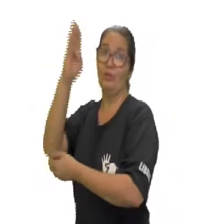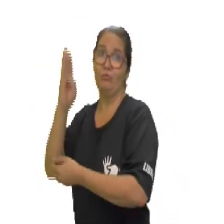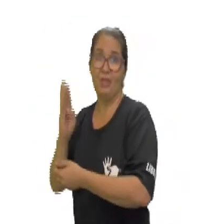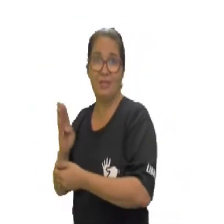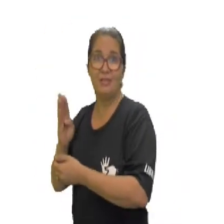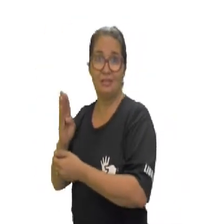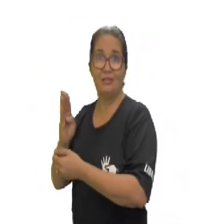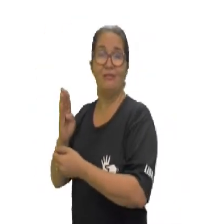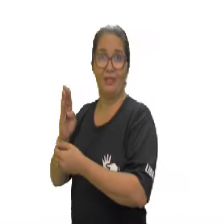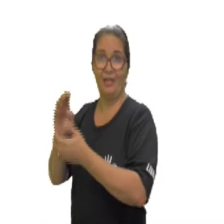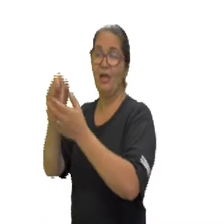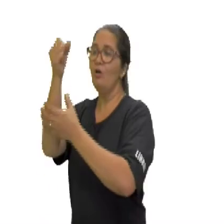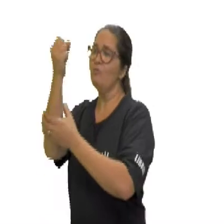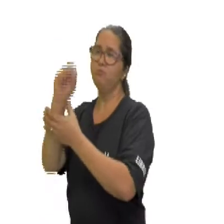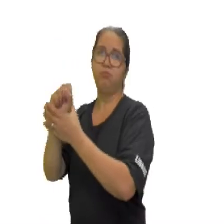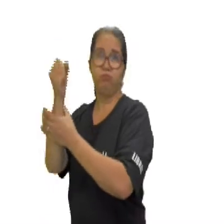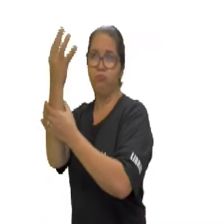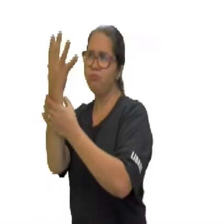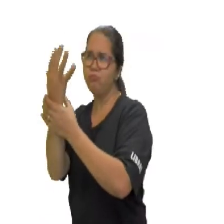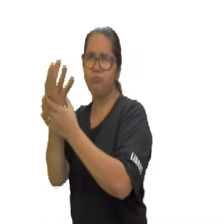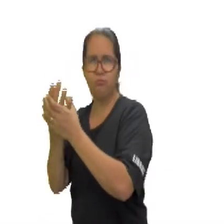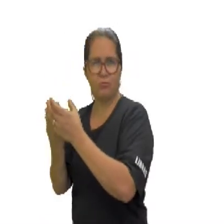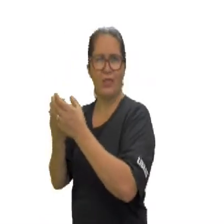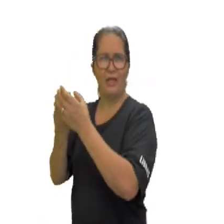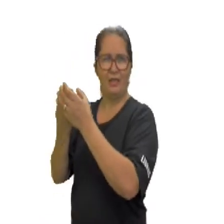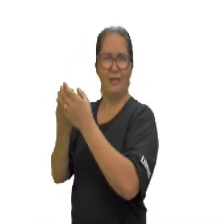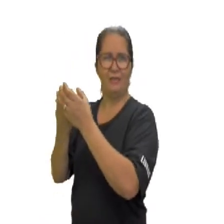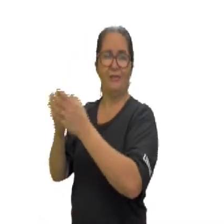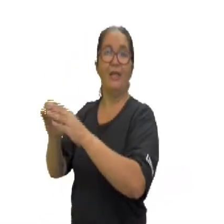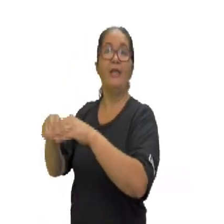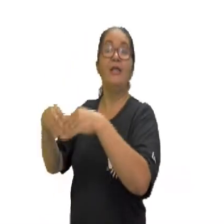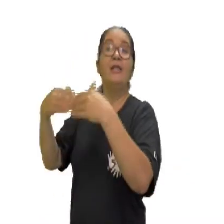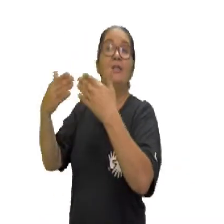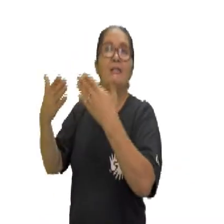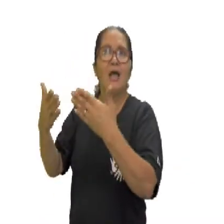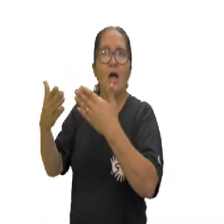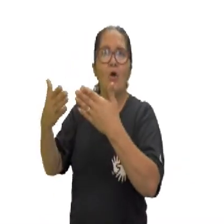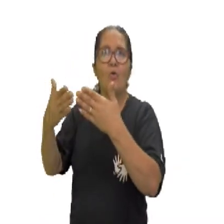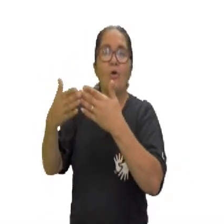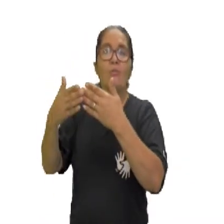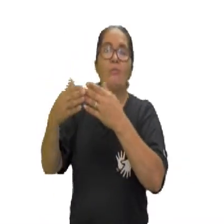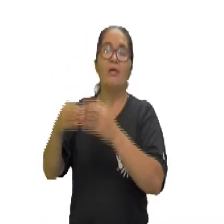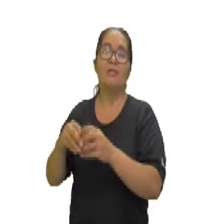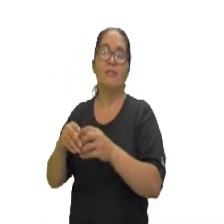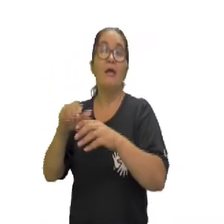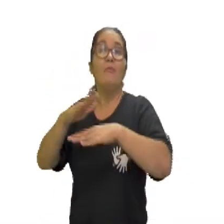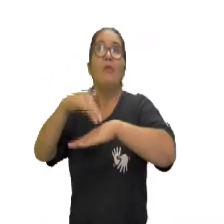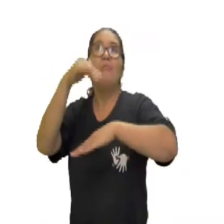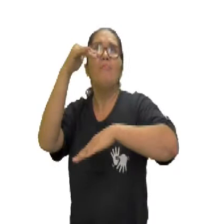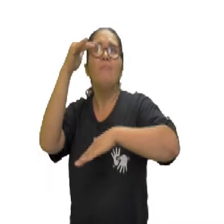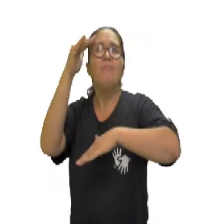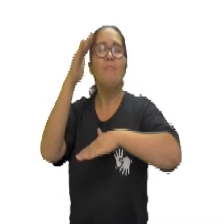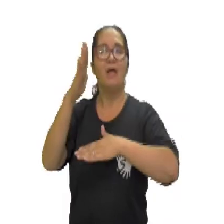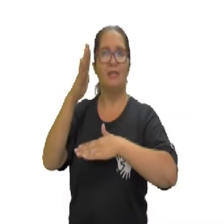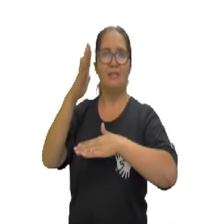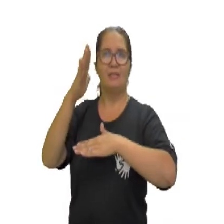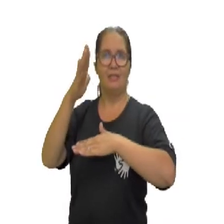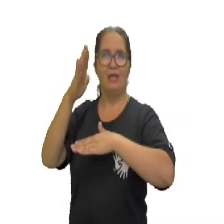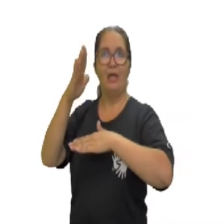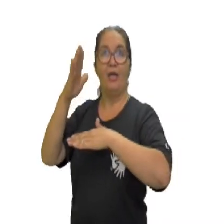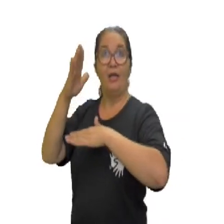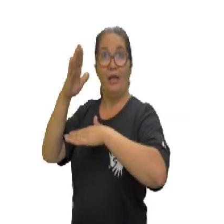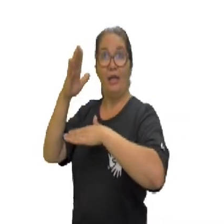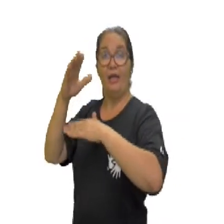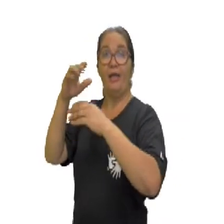só nessa região? Não, ela aparece em alguns outros pontos, mas a grande maioria localiza na região central, tudo bem?